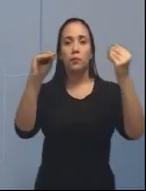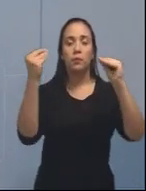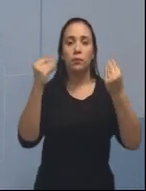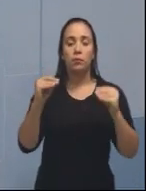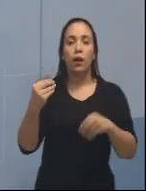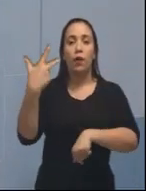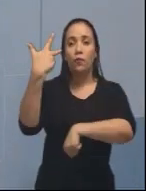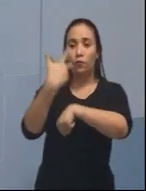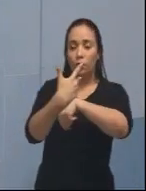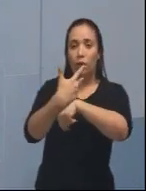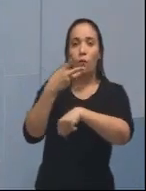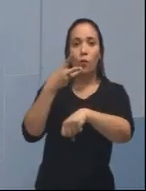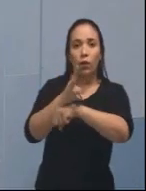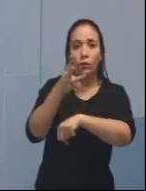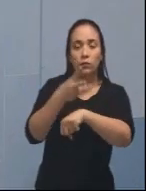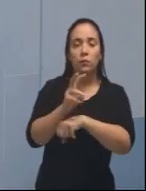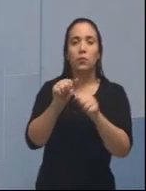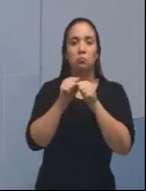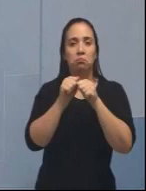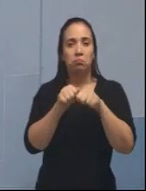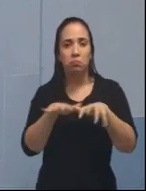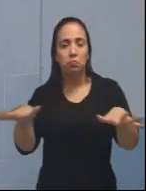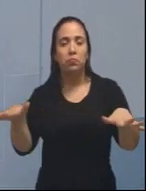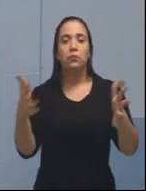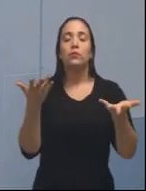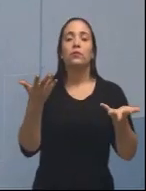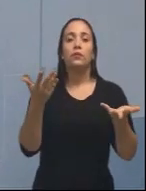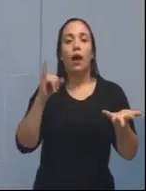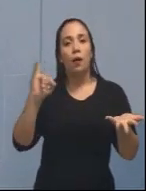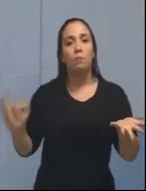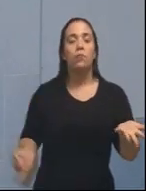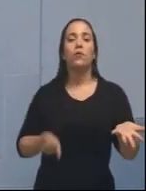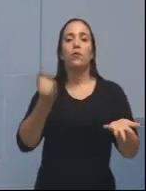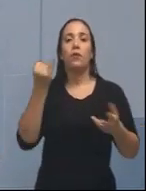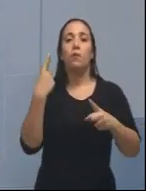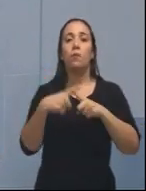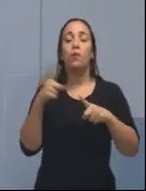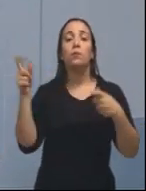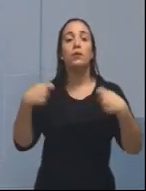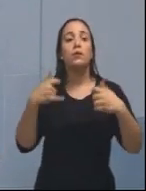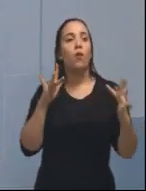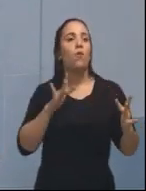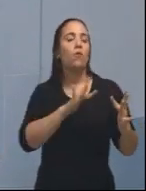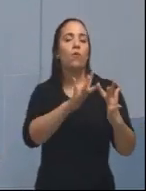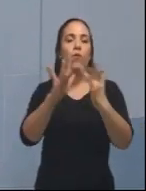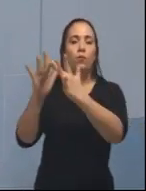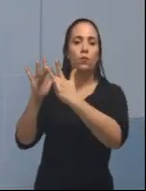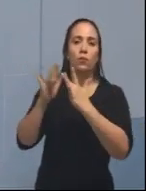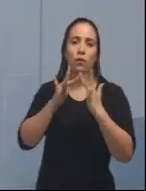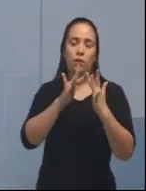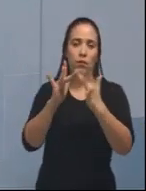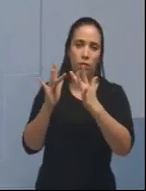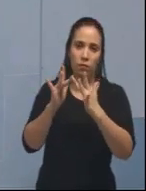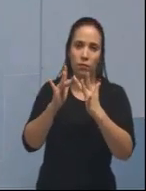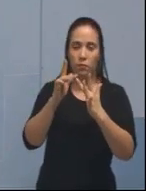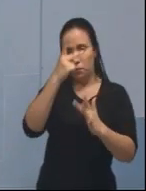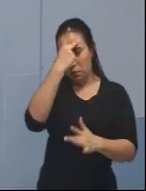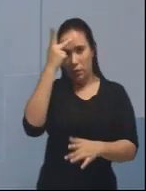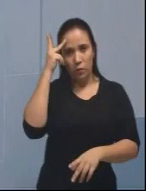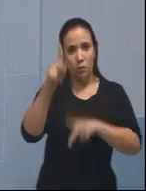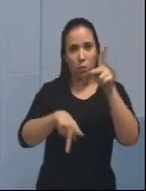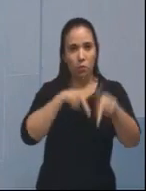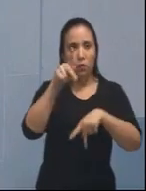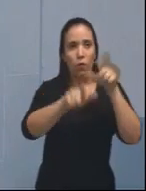como vídeos no WhatsApp, no Facebook, para tentar entrar em contato, principalmente com o